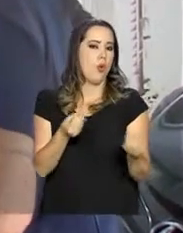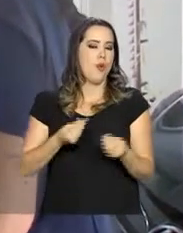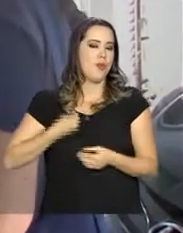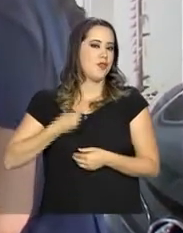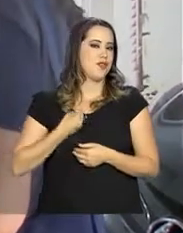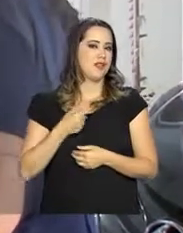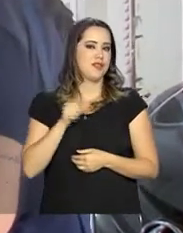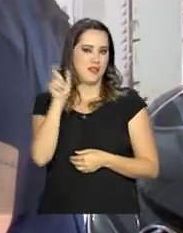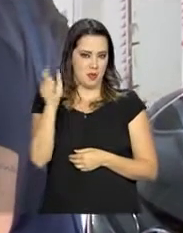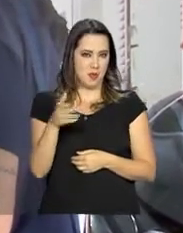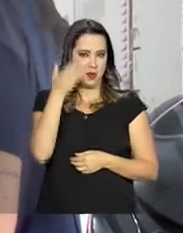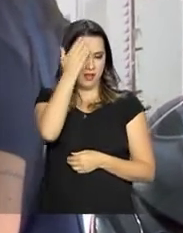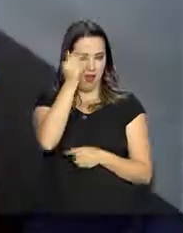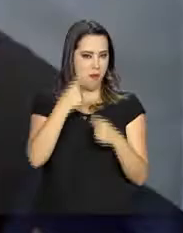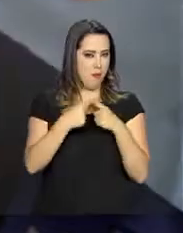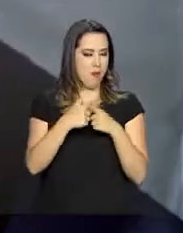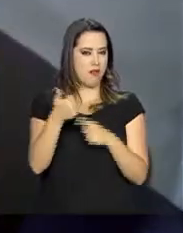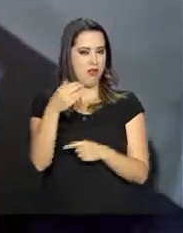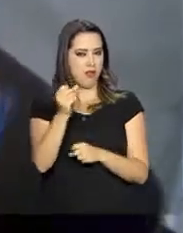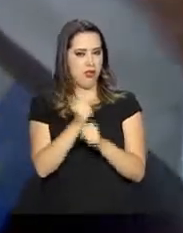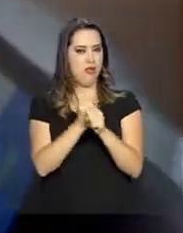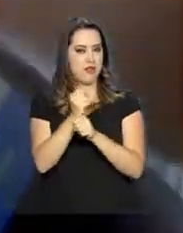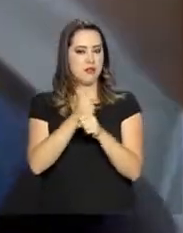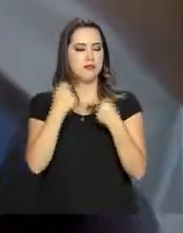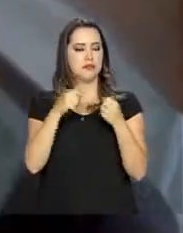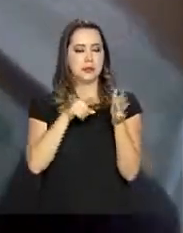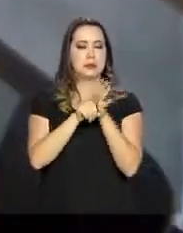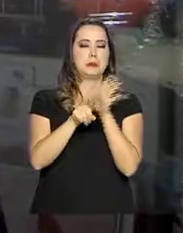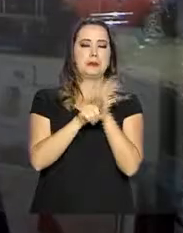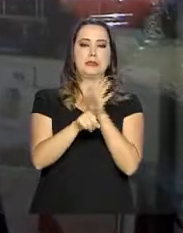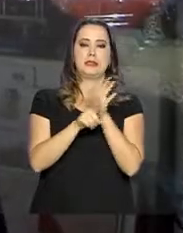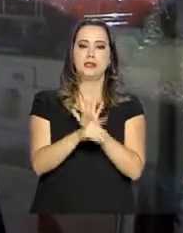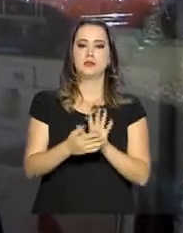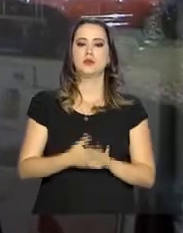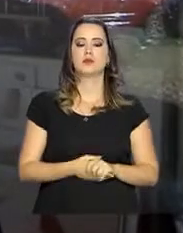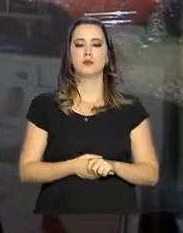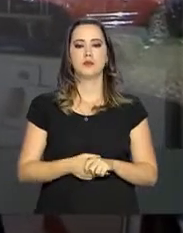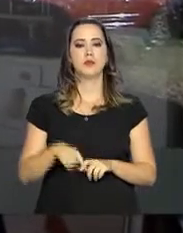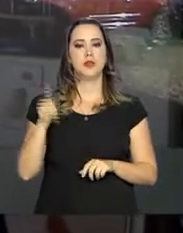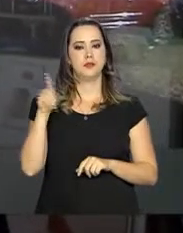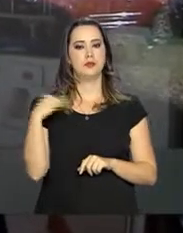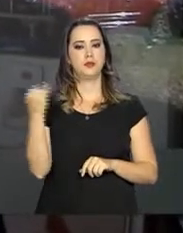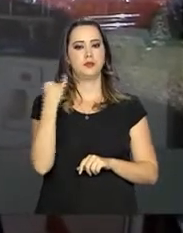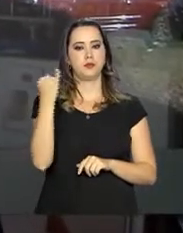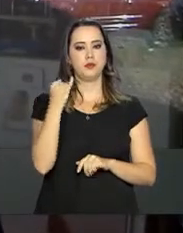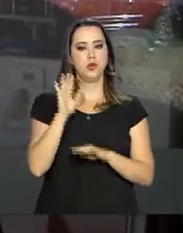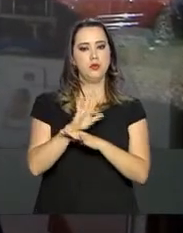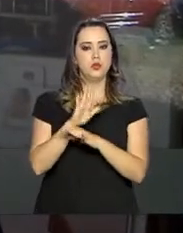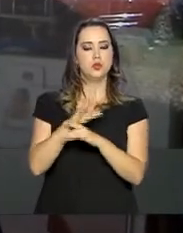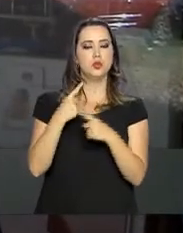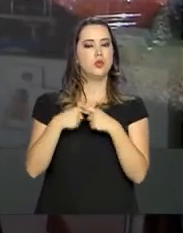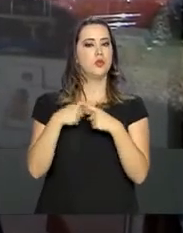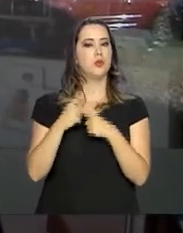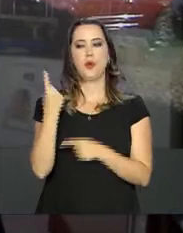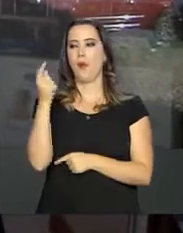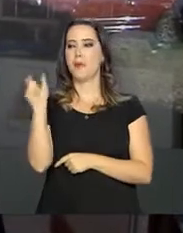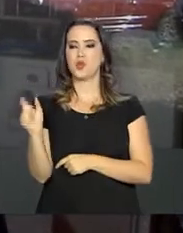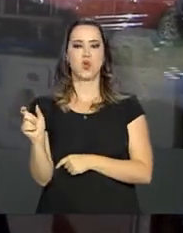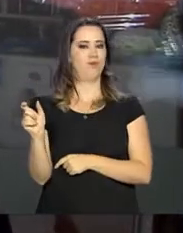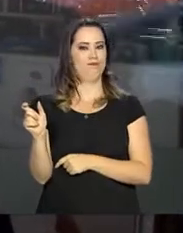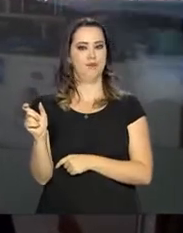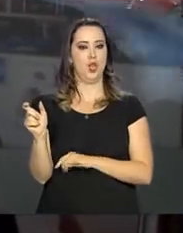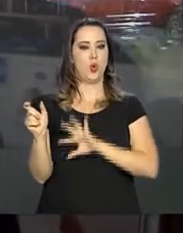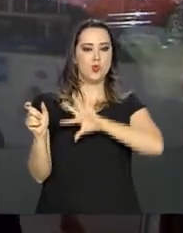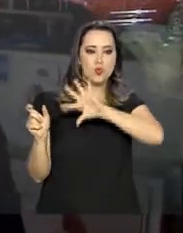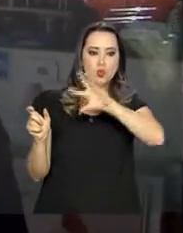brasileiros, sabem por que a cada 10 anos têm que responder a essa pesquisa? É muito importante colaborar, porque isso não é para uma pessoa, isso é